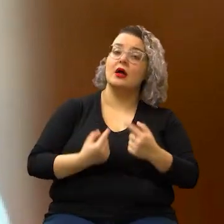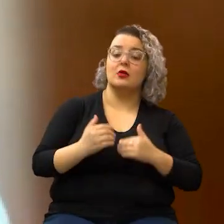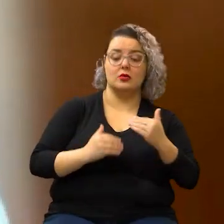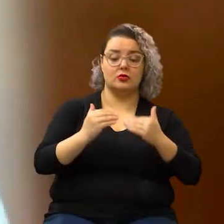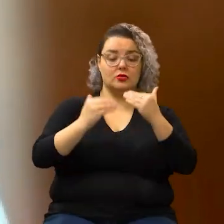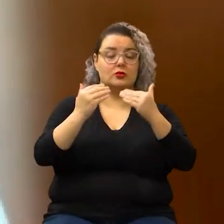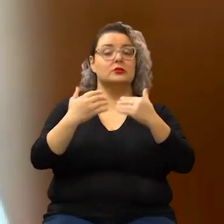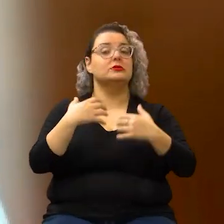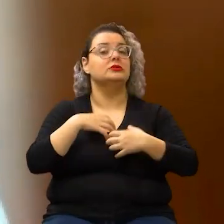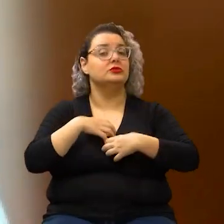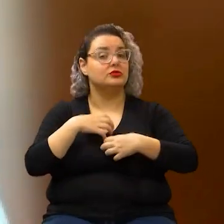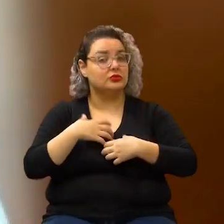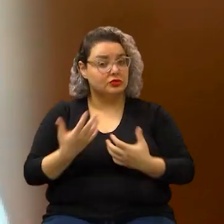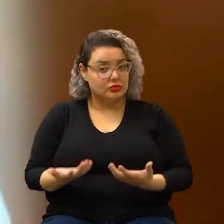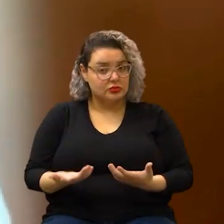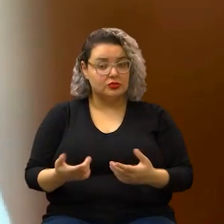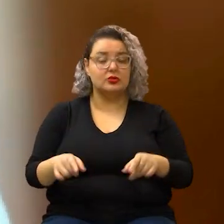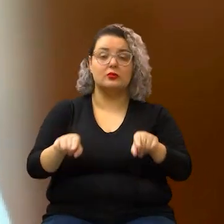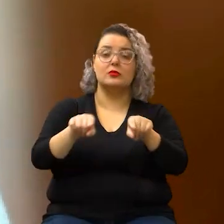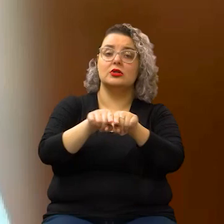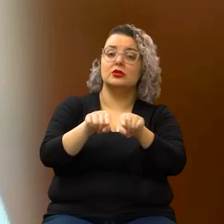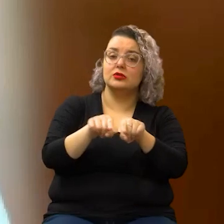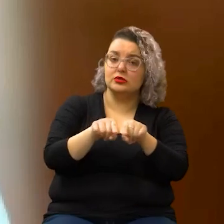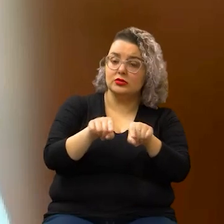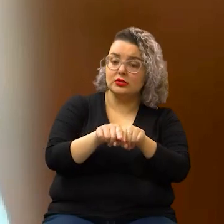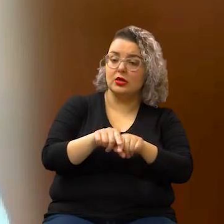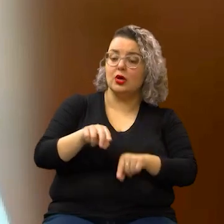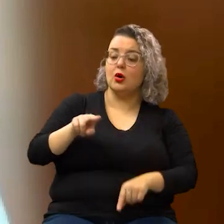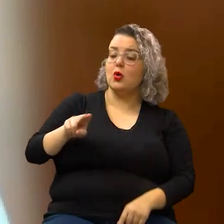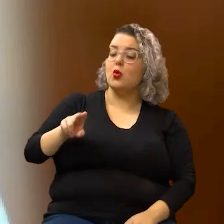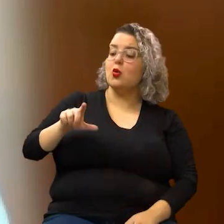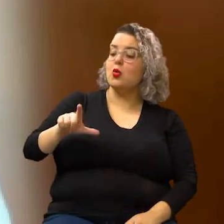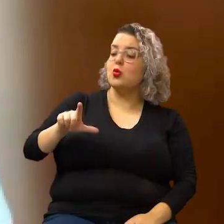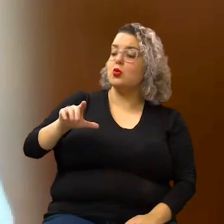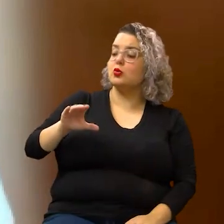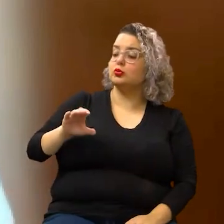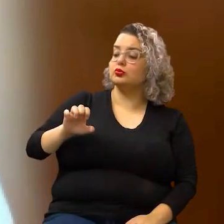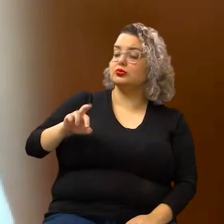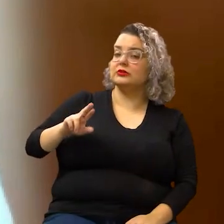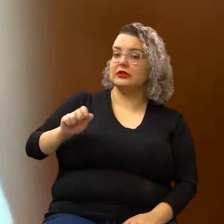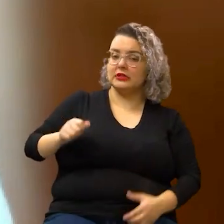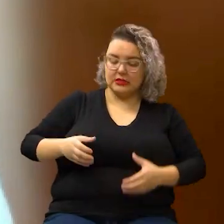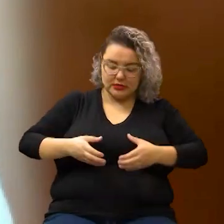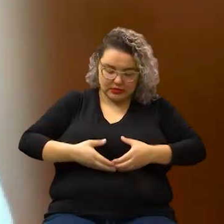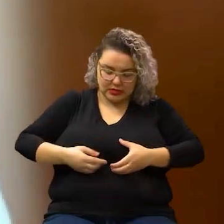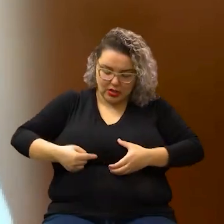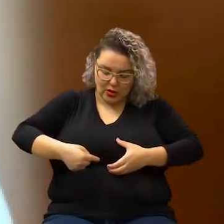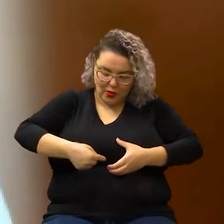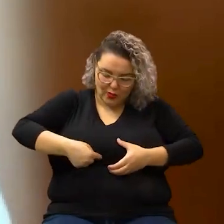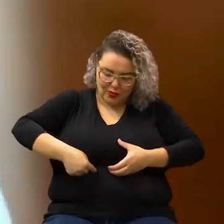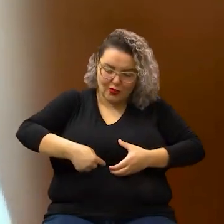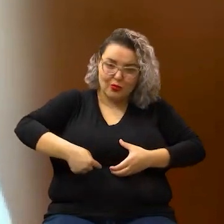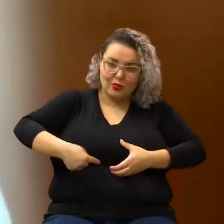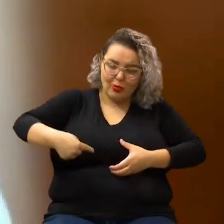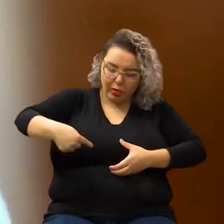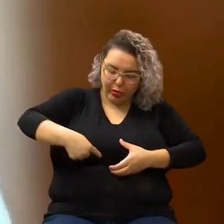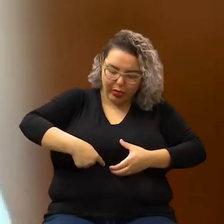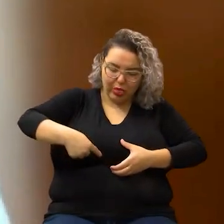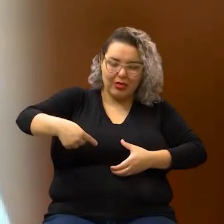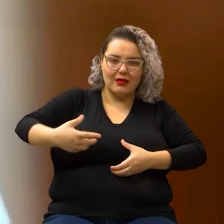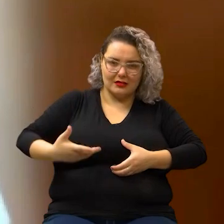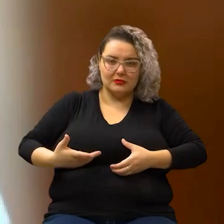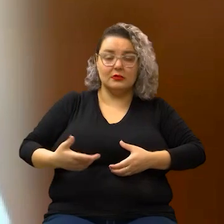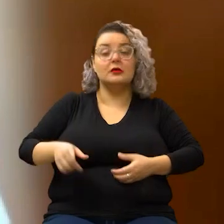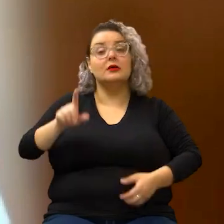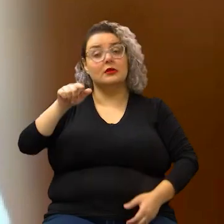mas algumas desenvolvem sintomas, inclusive úlceras. E é importante, na presença de